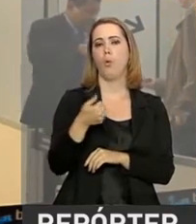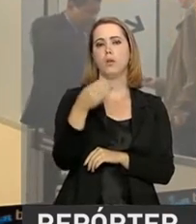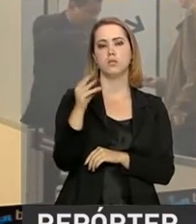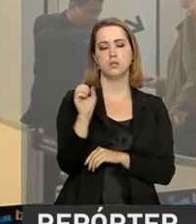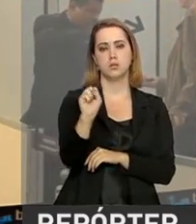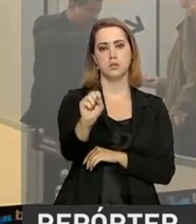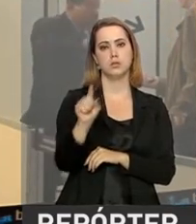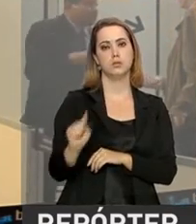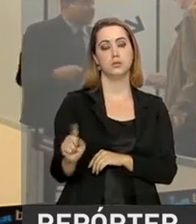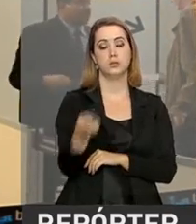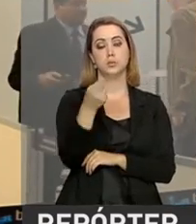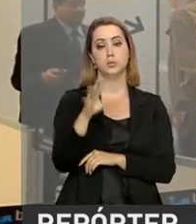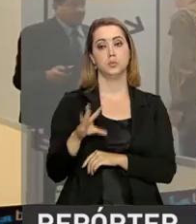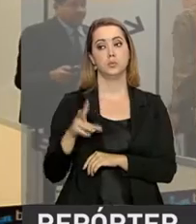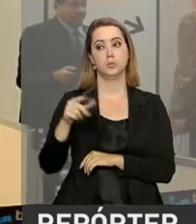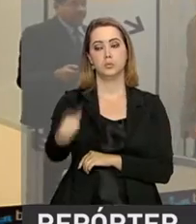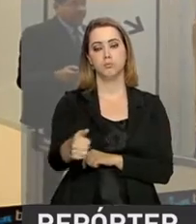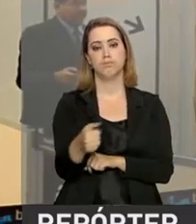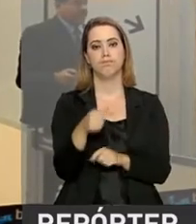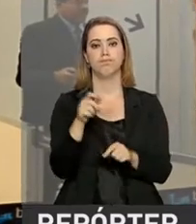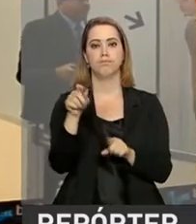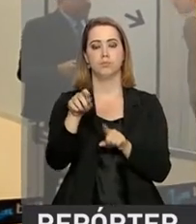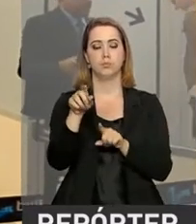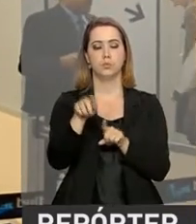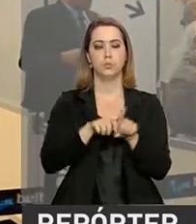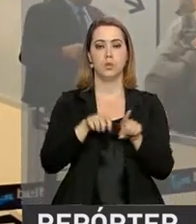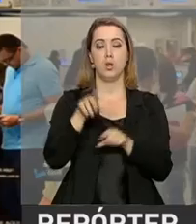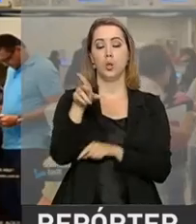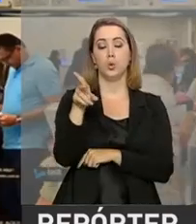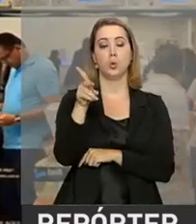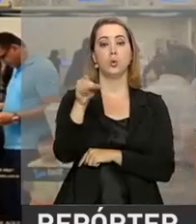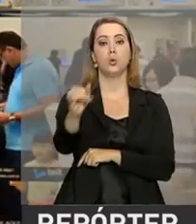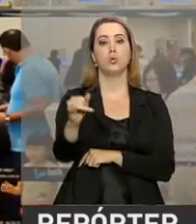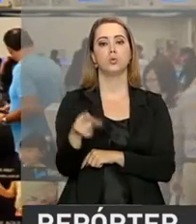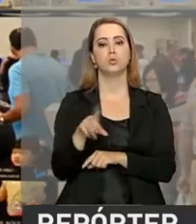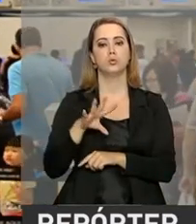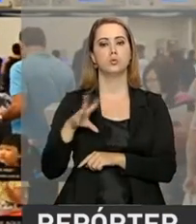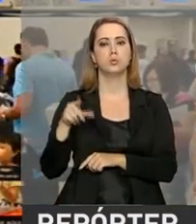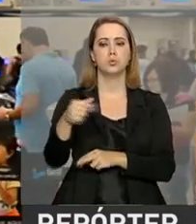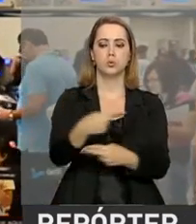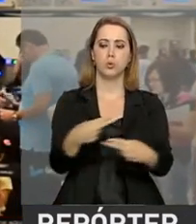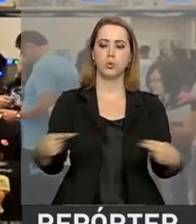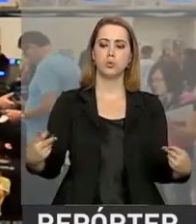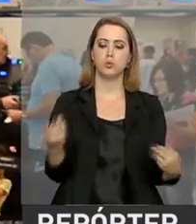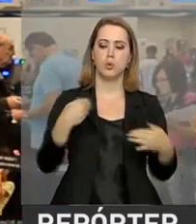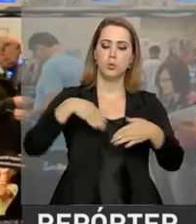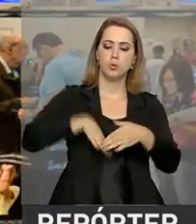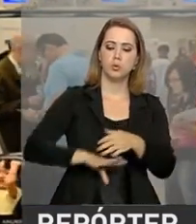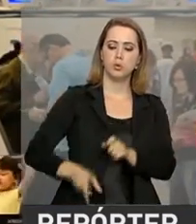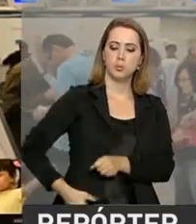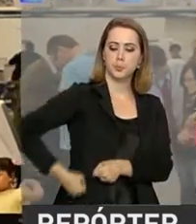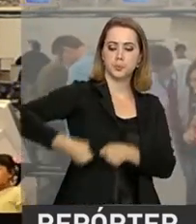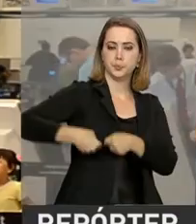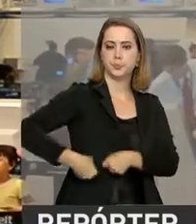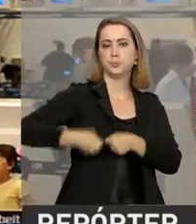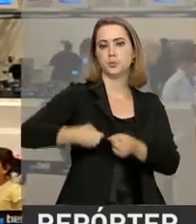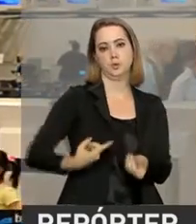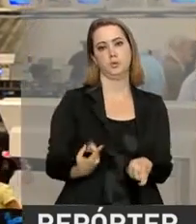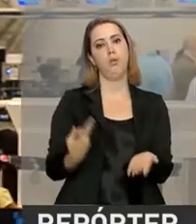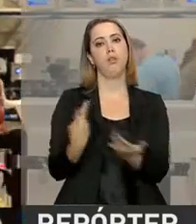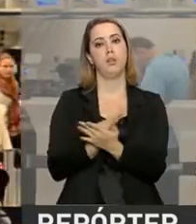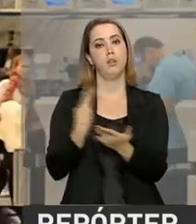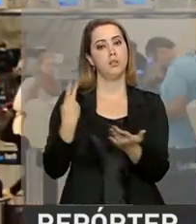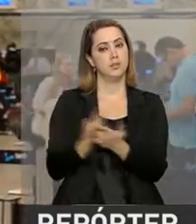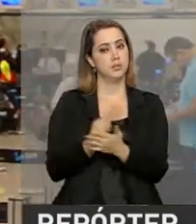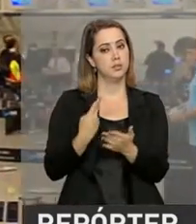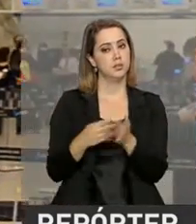mil passageiros que cruzam a alfândega diariamente com todos os tipos de mercadorias, mas muitas delas não seguem as normas